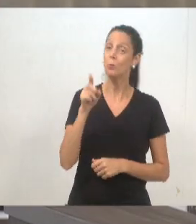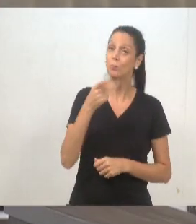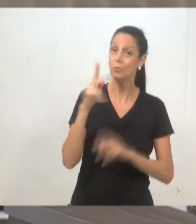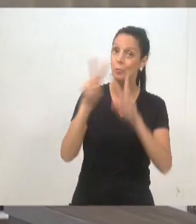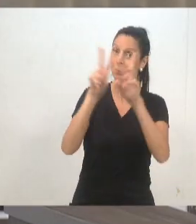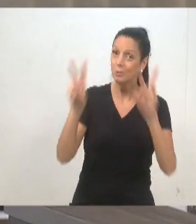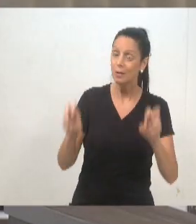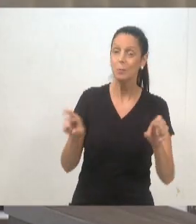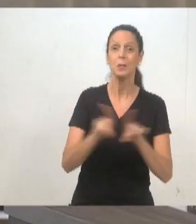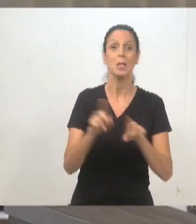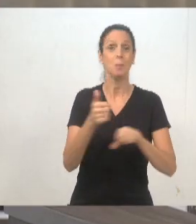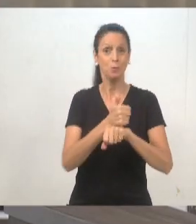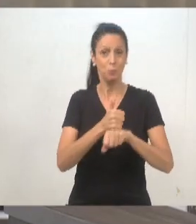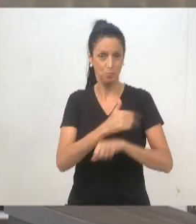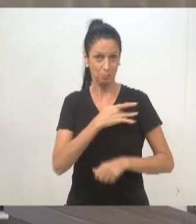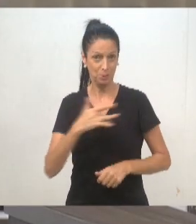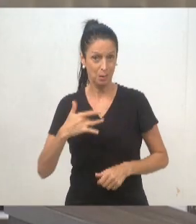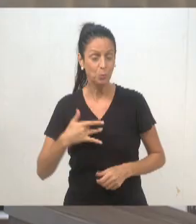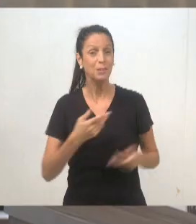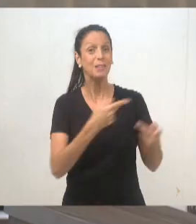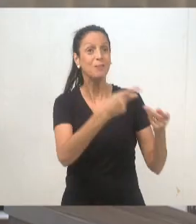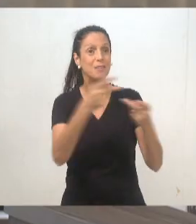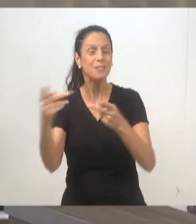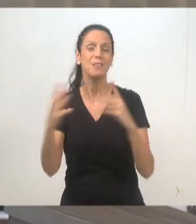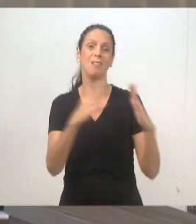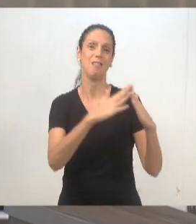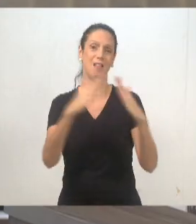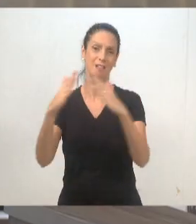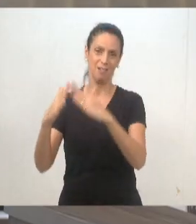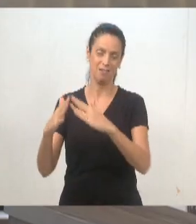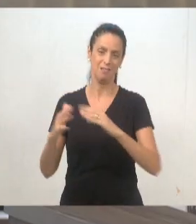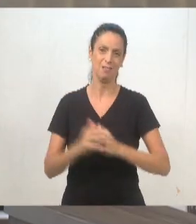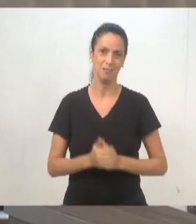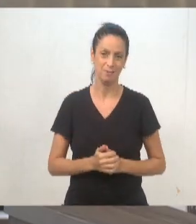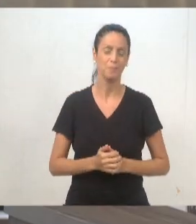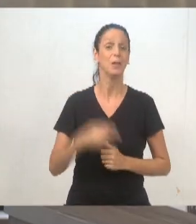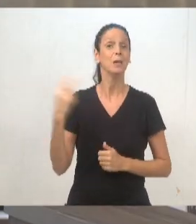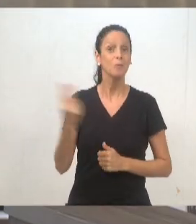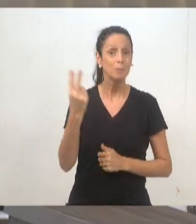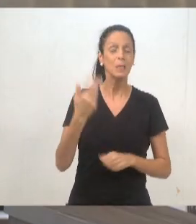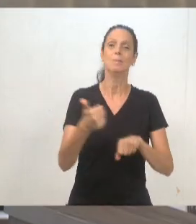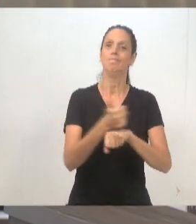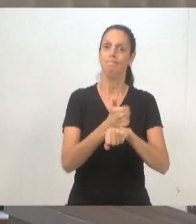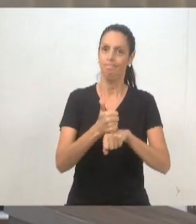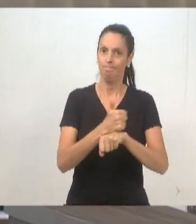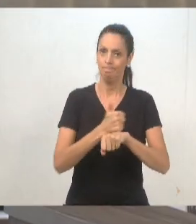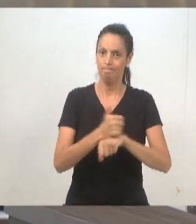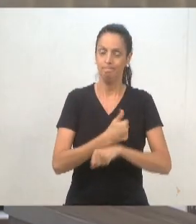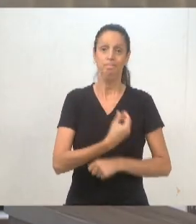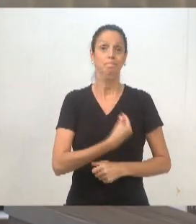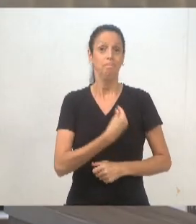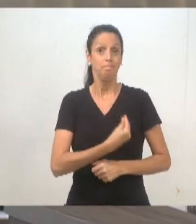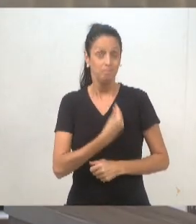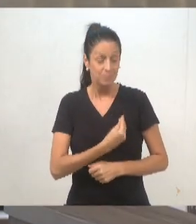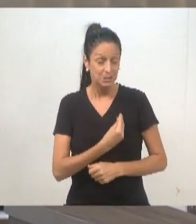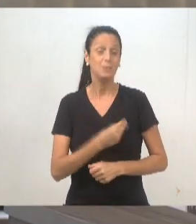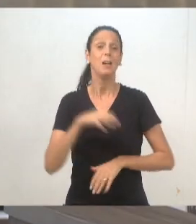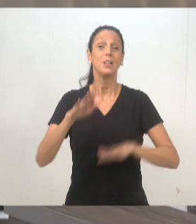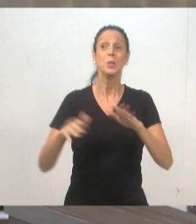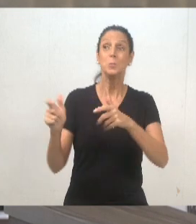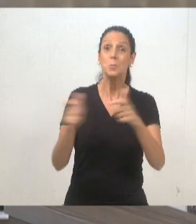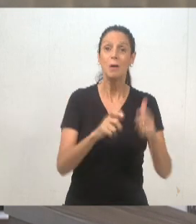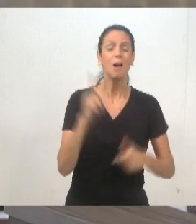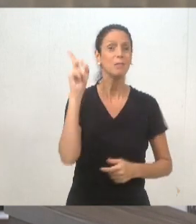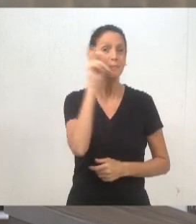porque inclusive faço justiça também, o vereador Adriano também lutou junto muito comigo, para a valorização desses profissionais, que vivem com a insalubridade, vivem todas as dificuldades,